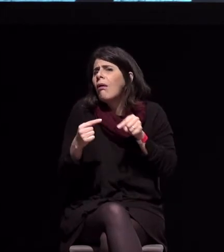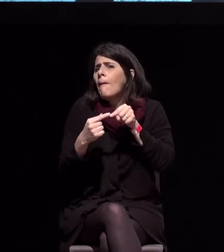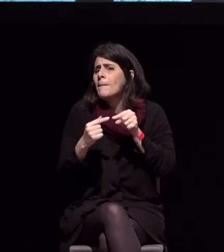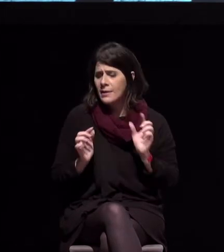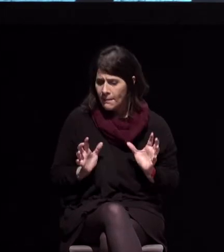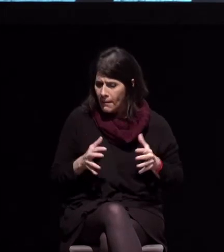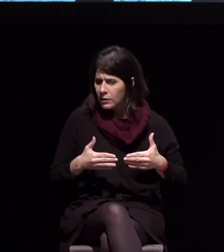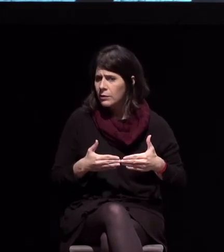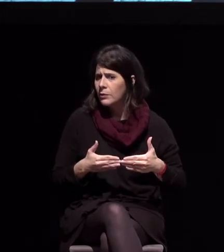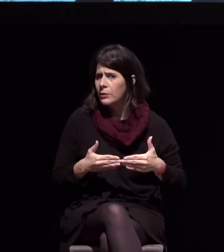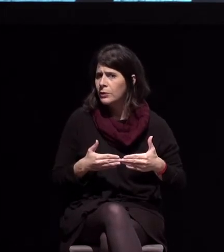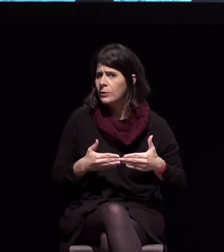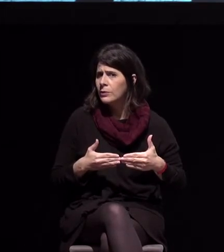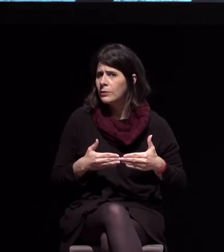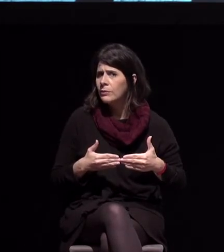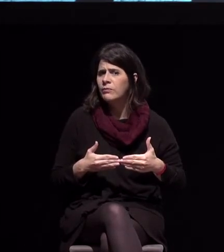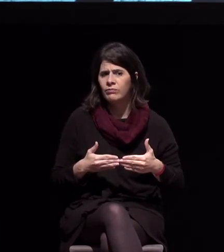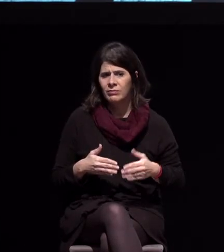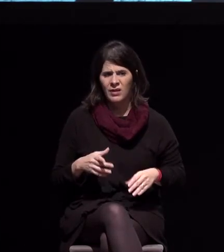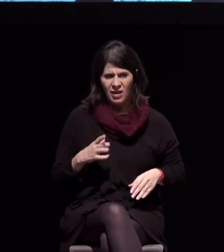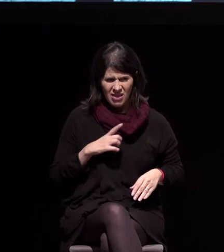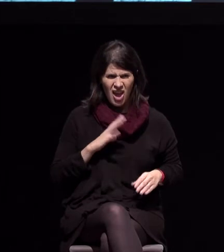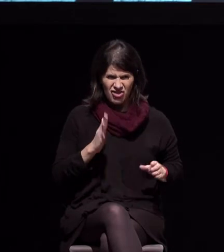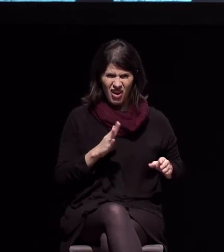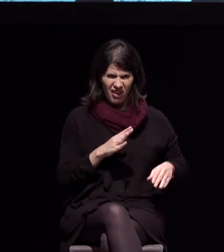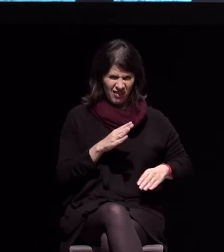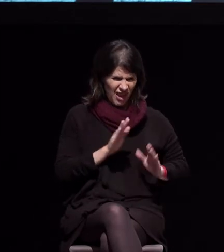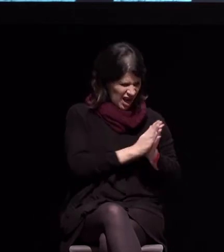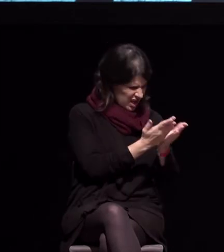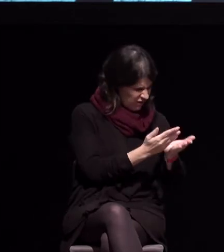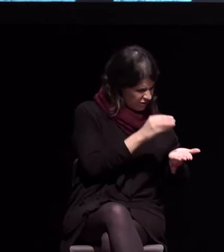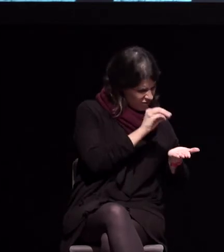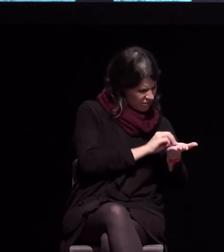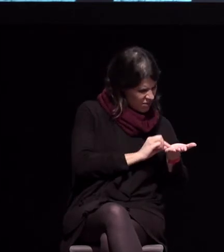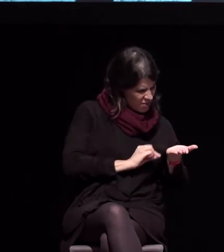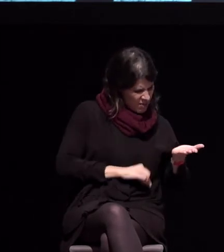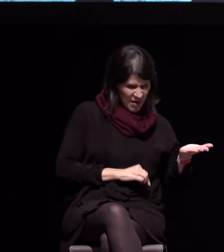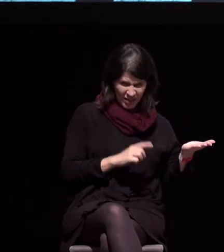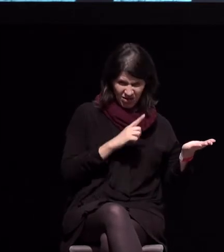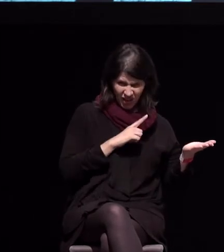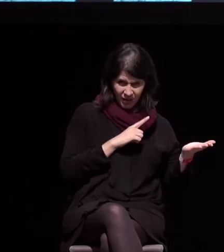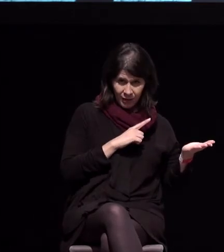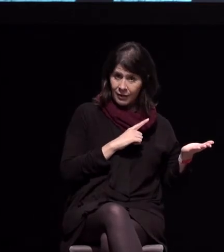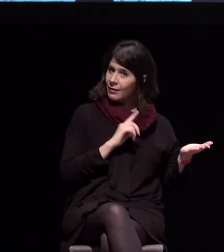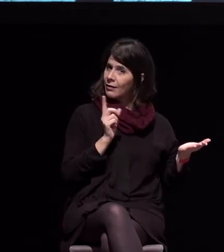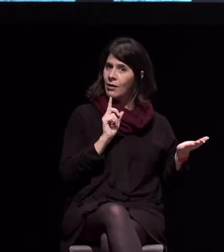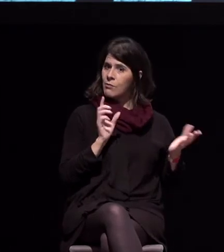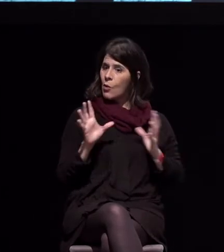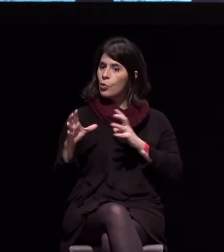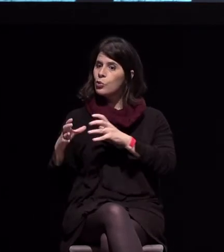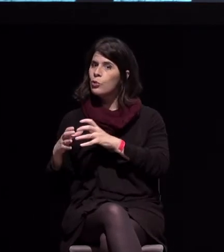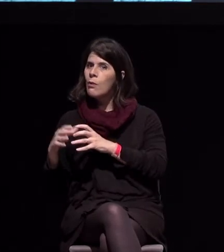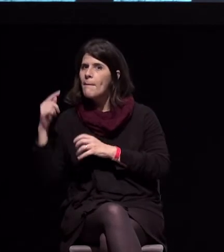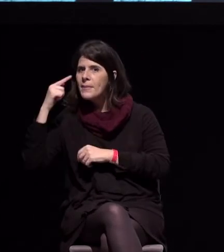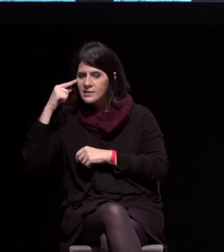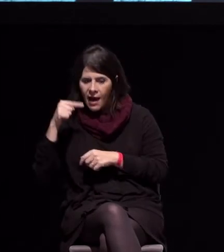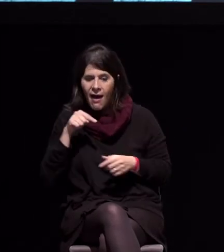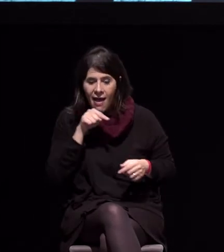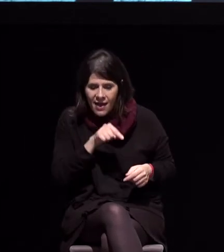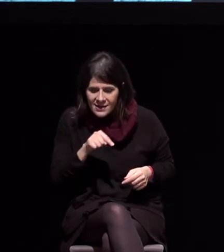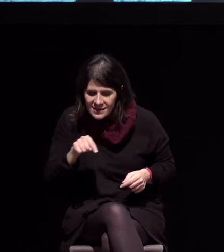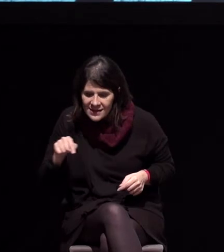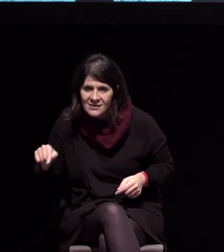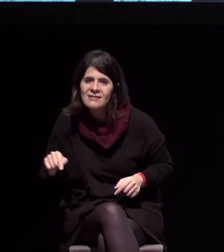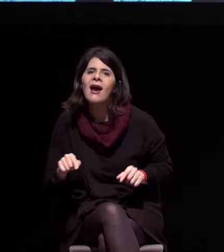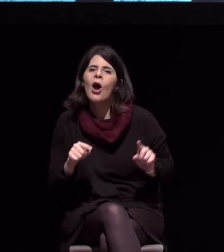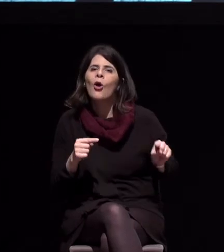sempre tombado lá no livro tombo X, Y, Z? Ou o meu grupo pode resguardar e achar que aquilo é patrimônio? Será que a